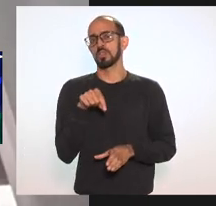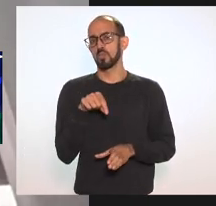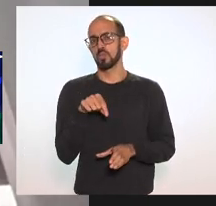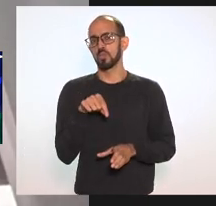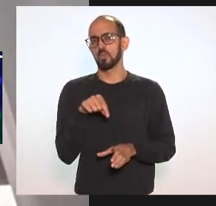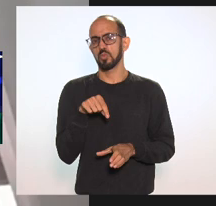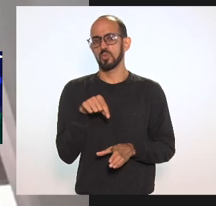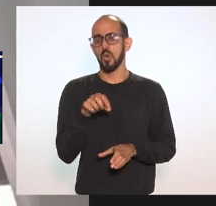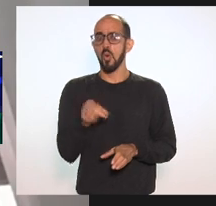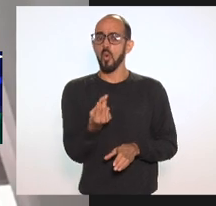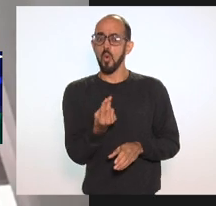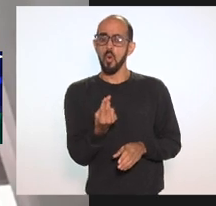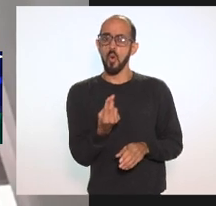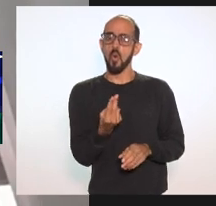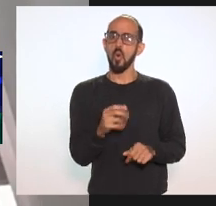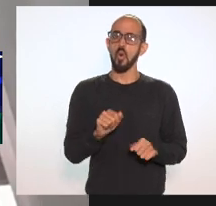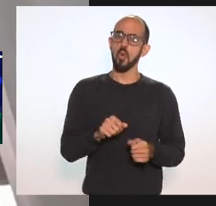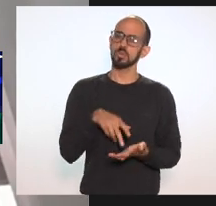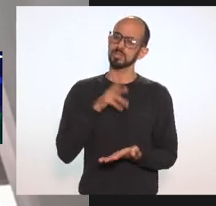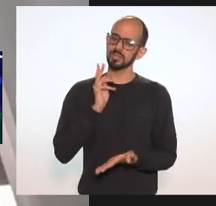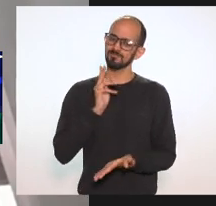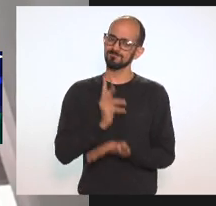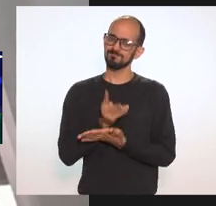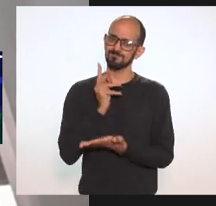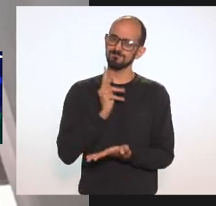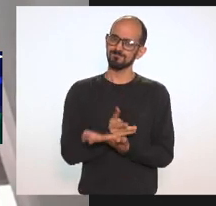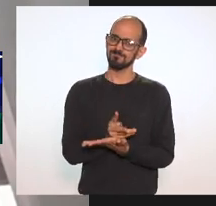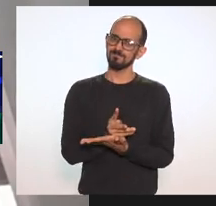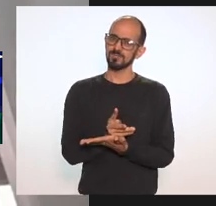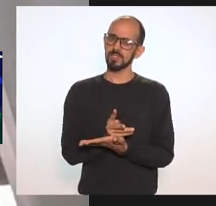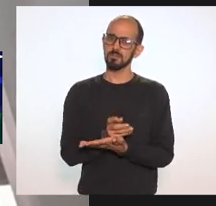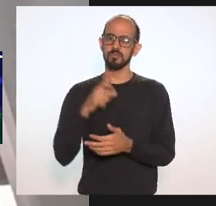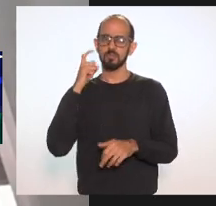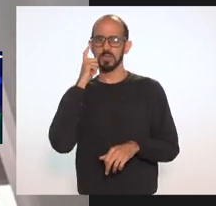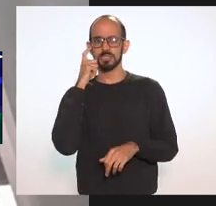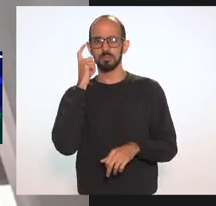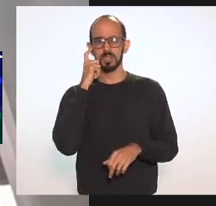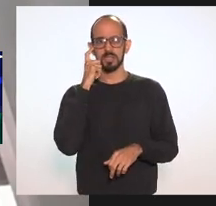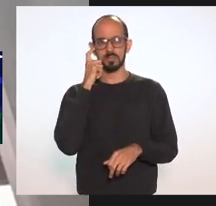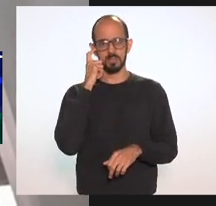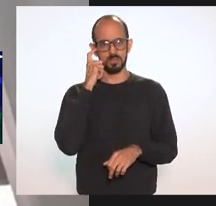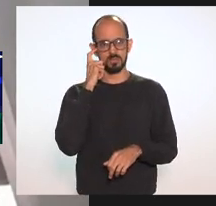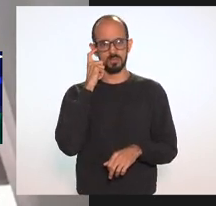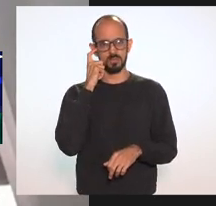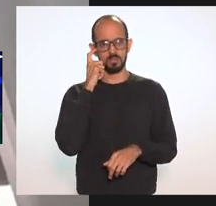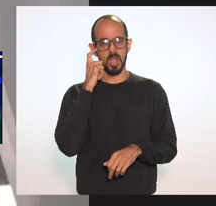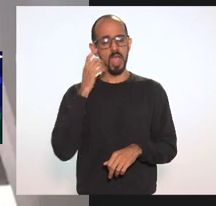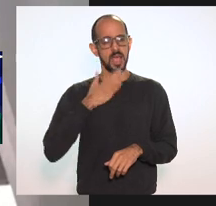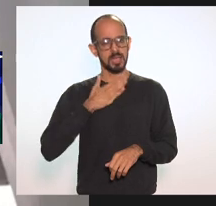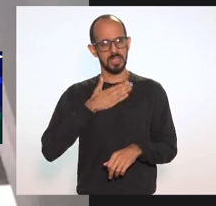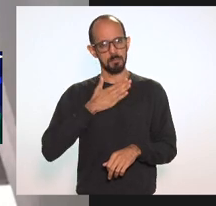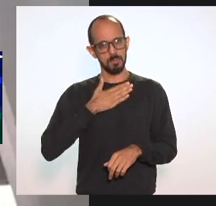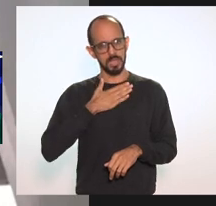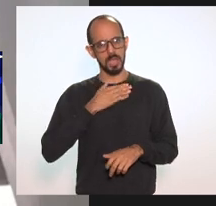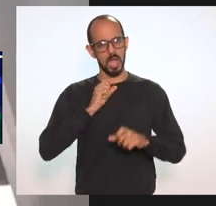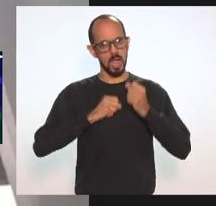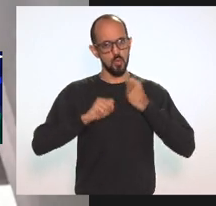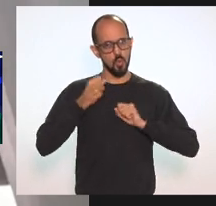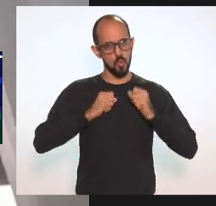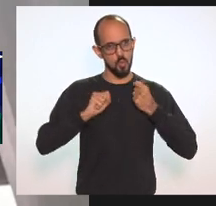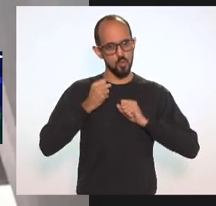é uma opção reiteradamente depositada essa minha aflição é esse o meu essa minha angústia